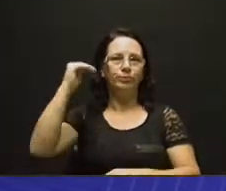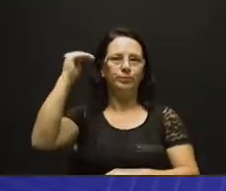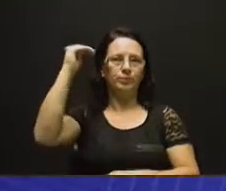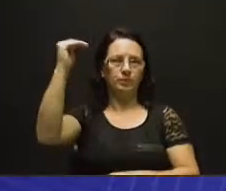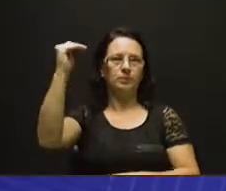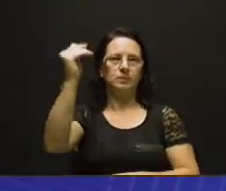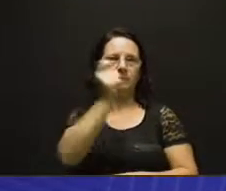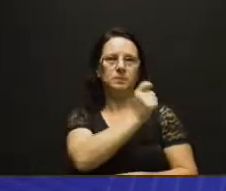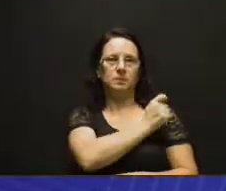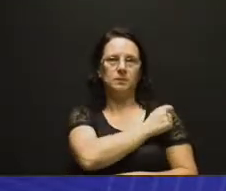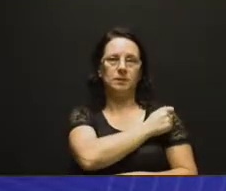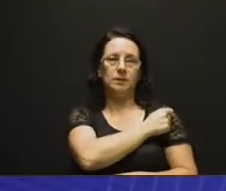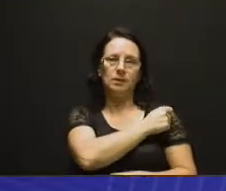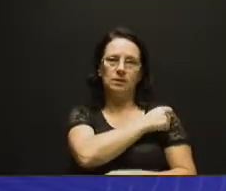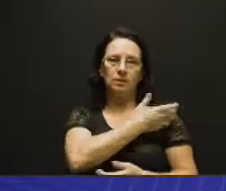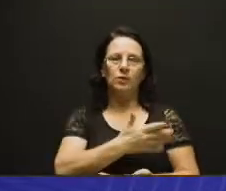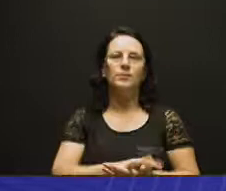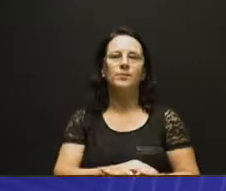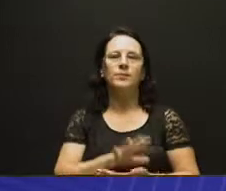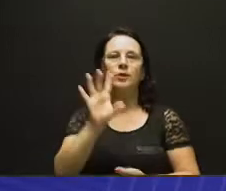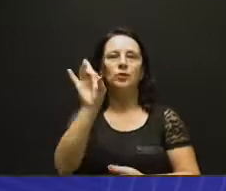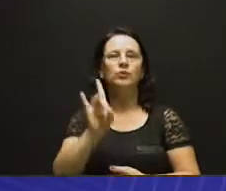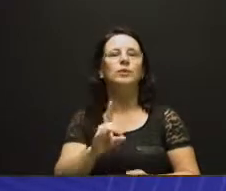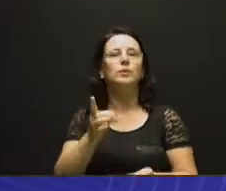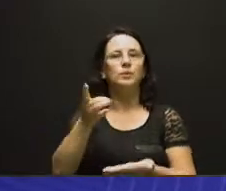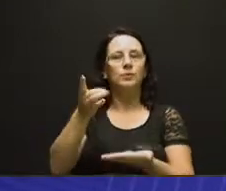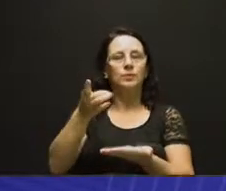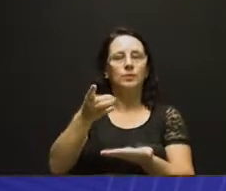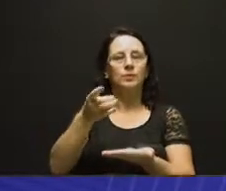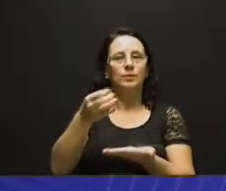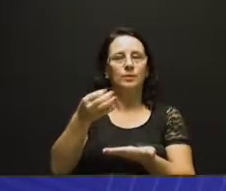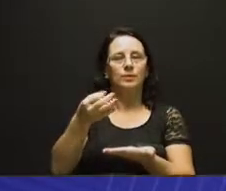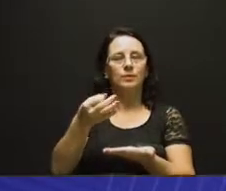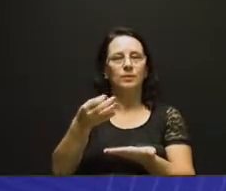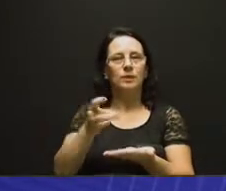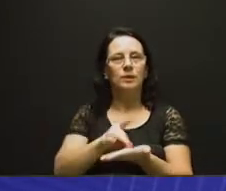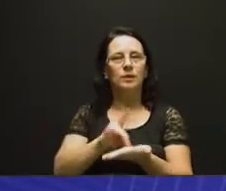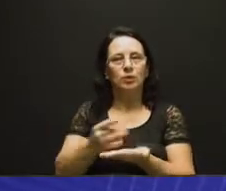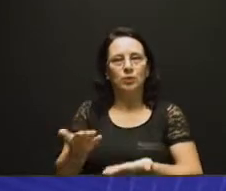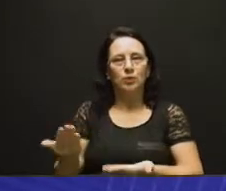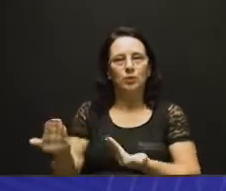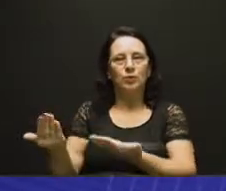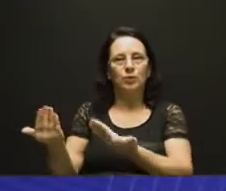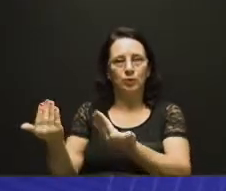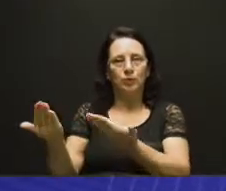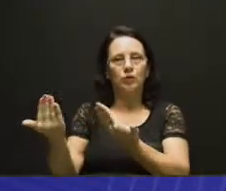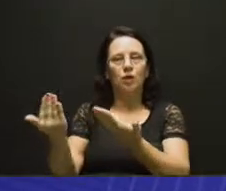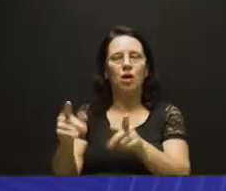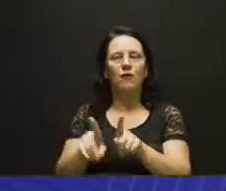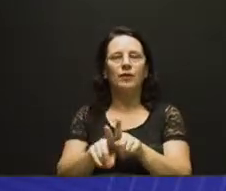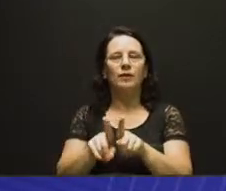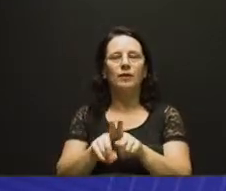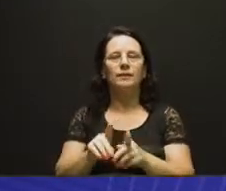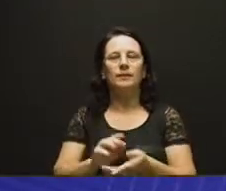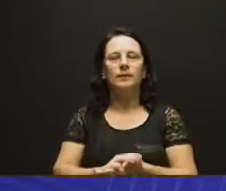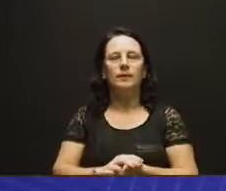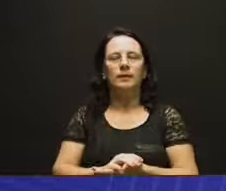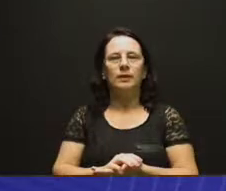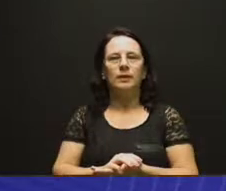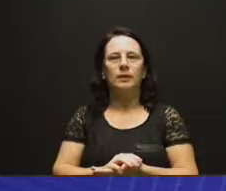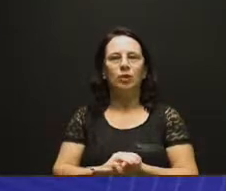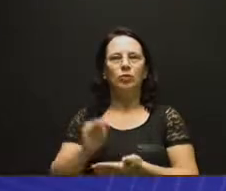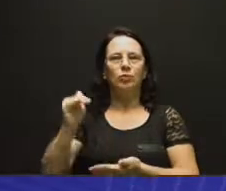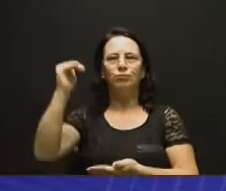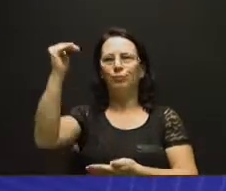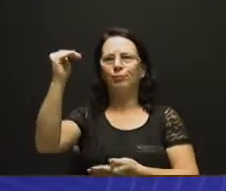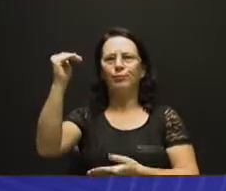ok e os direitos assegurados à criança adolescente ou jovem que é o um deles não menos nem mais